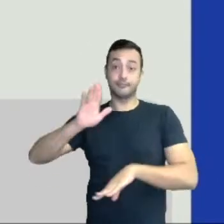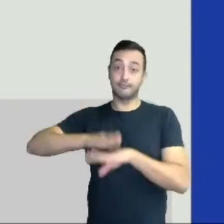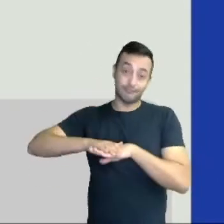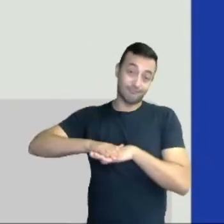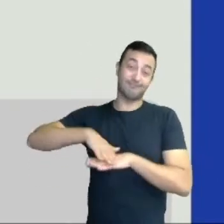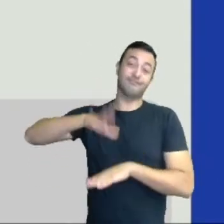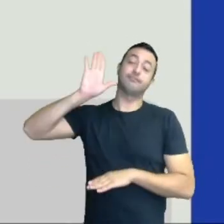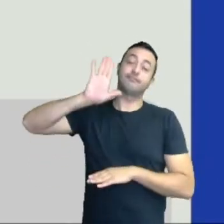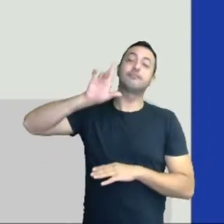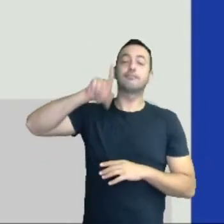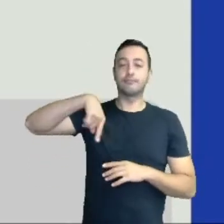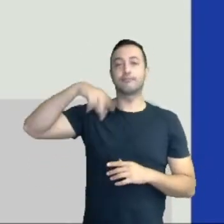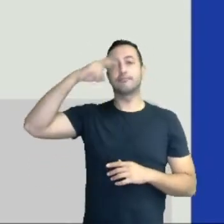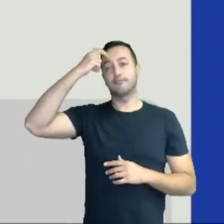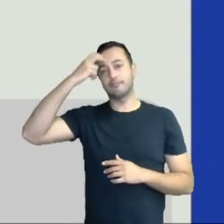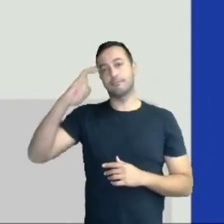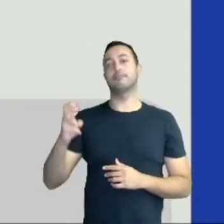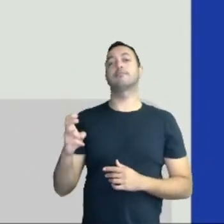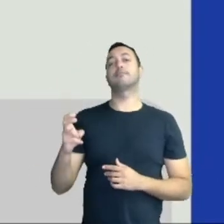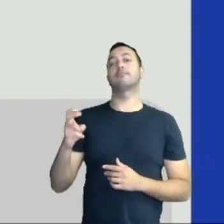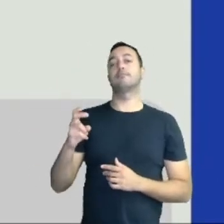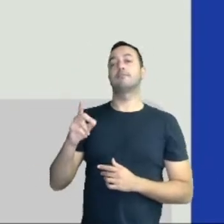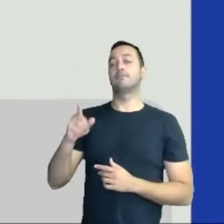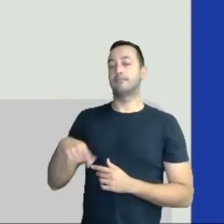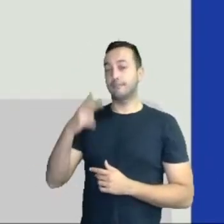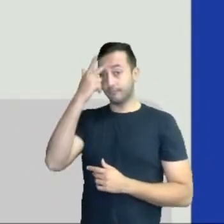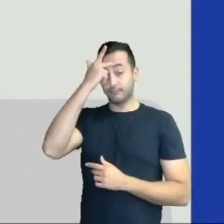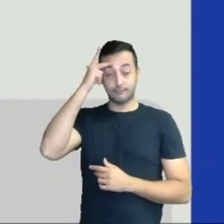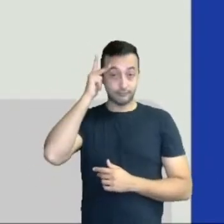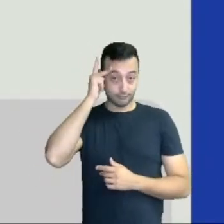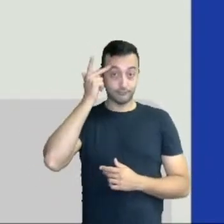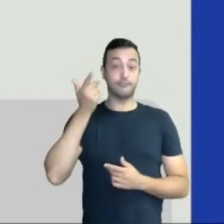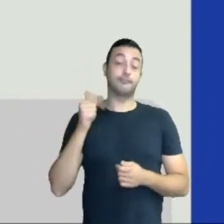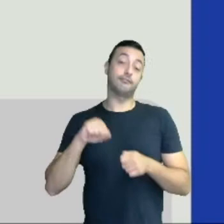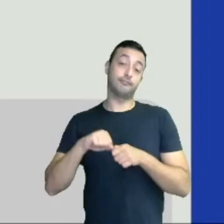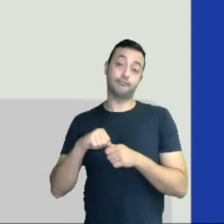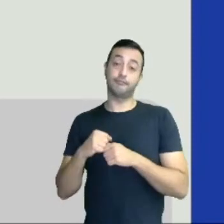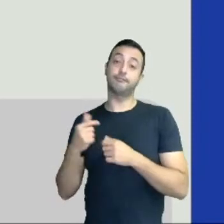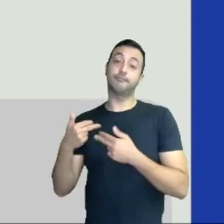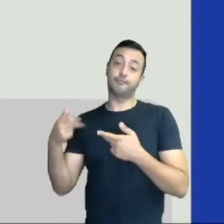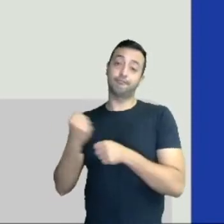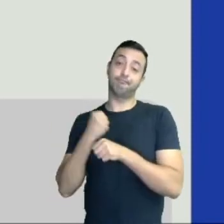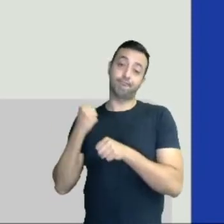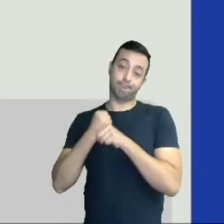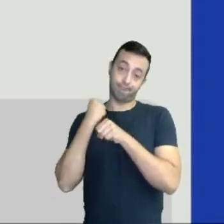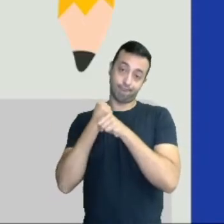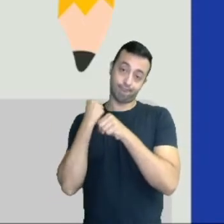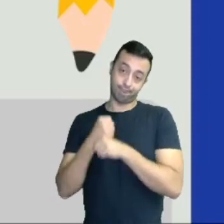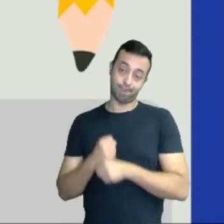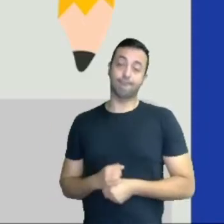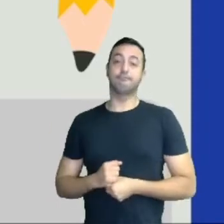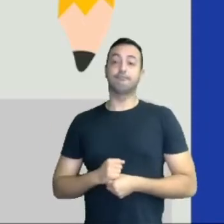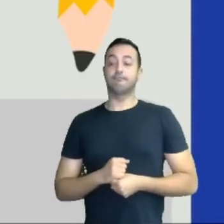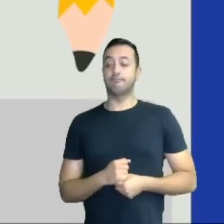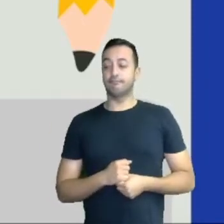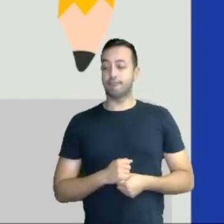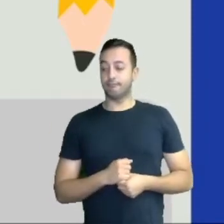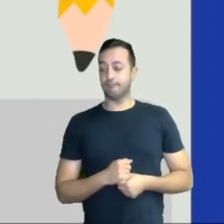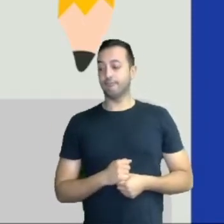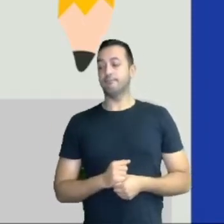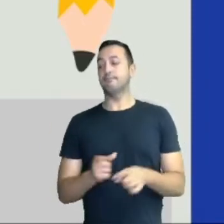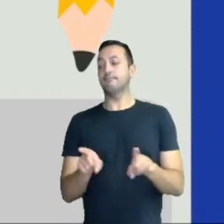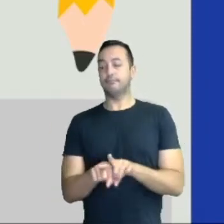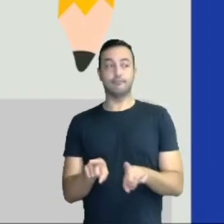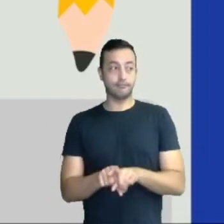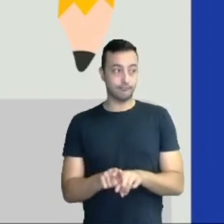prevalece é o cultural, que é a ação do homem nessa paisagem, tá bem?